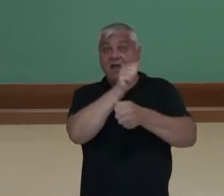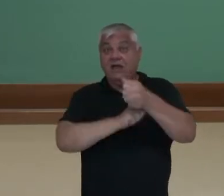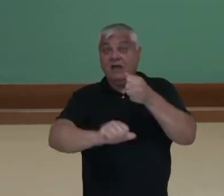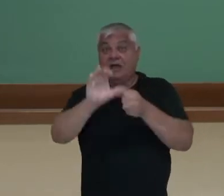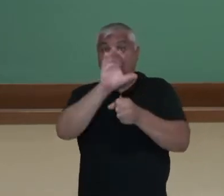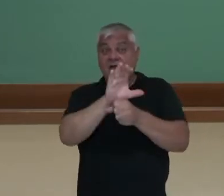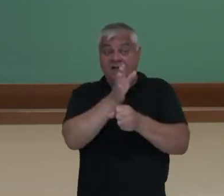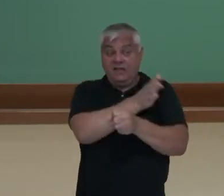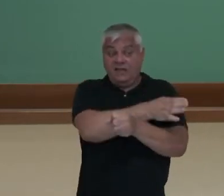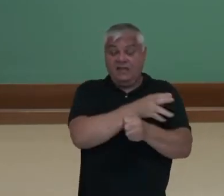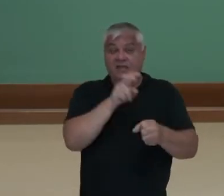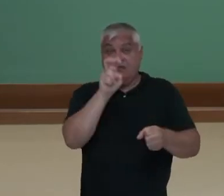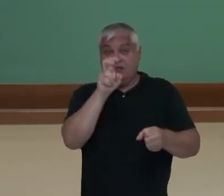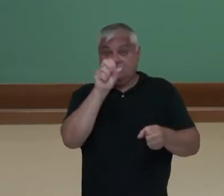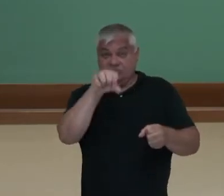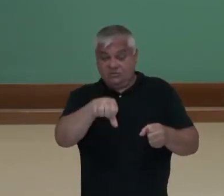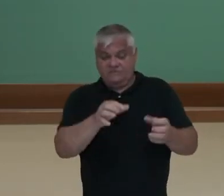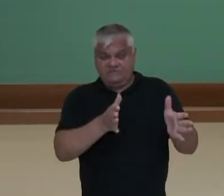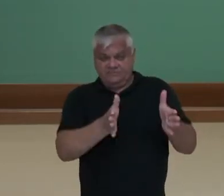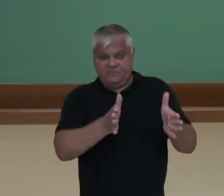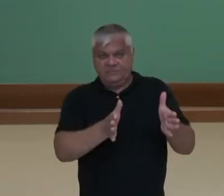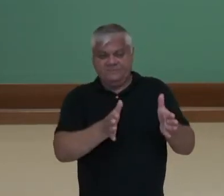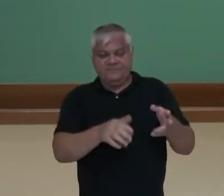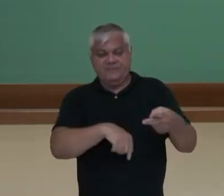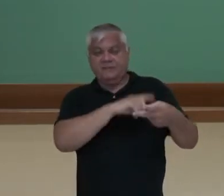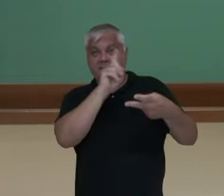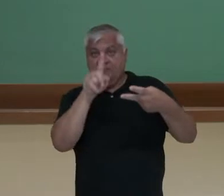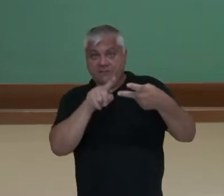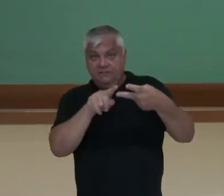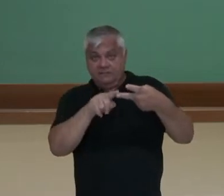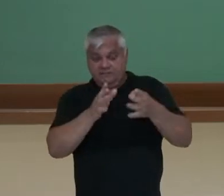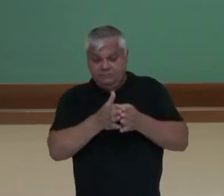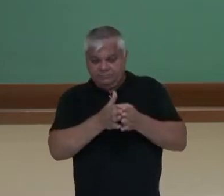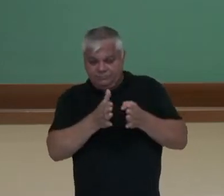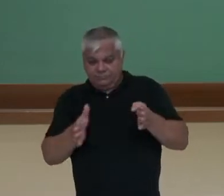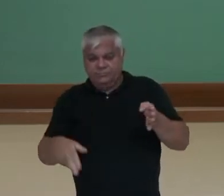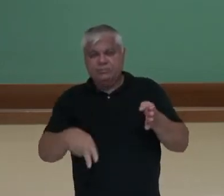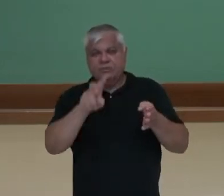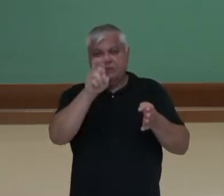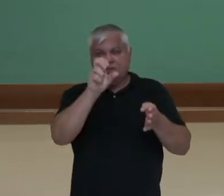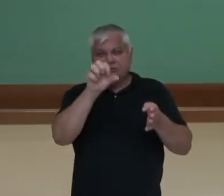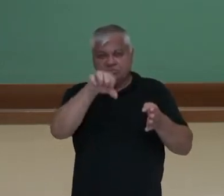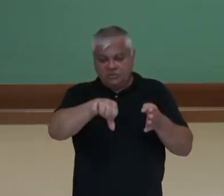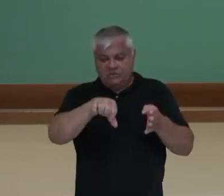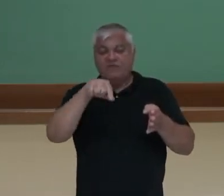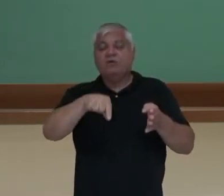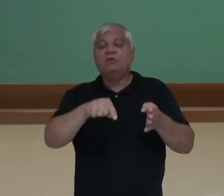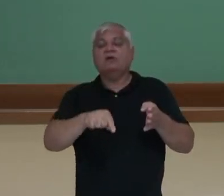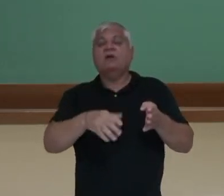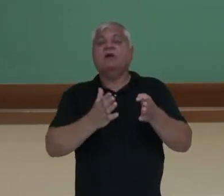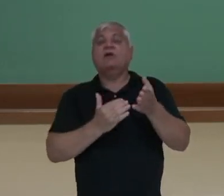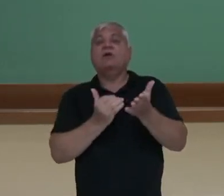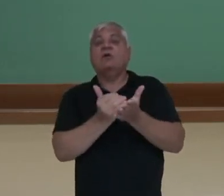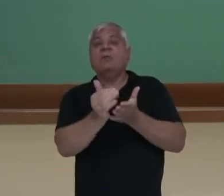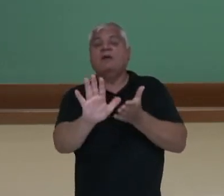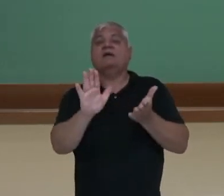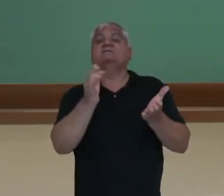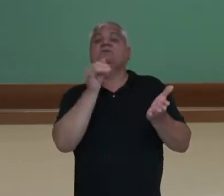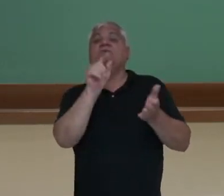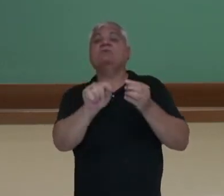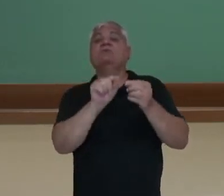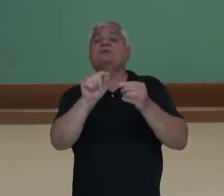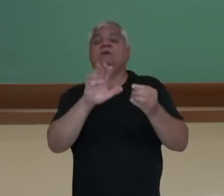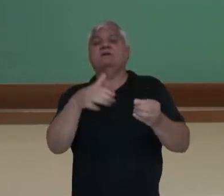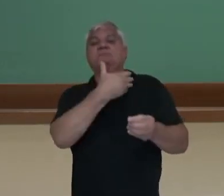de 509. Daí, a partir do ano de 509, nós vamos ter a instituição da República Romana, que